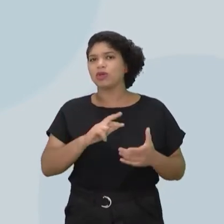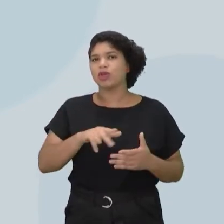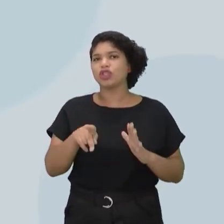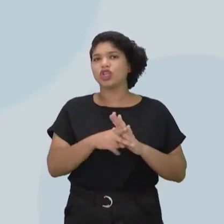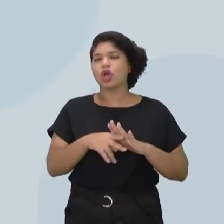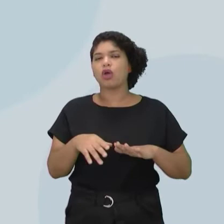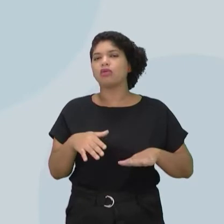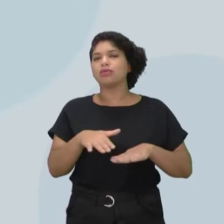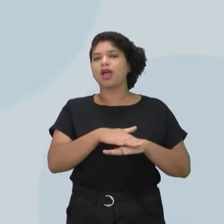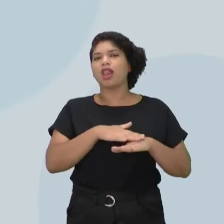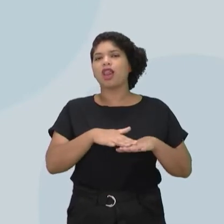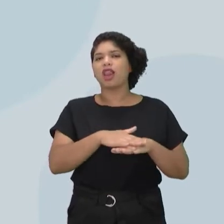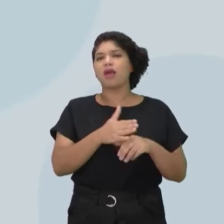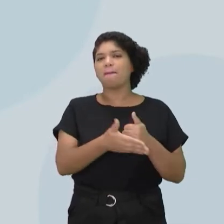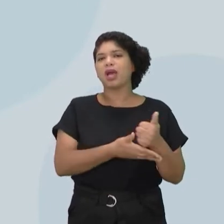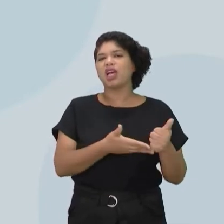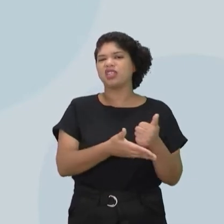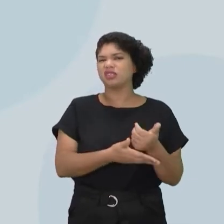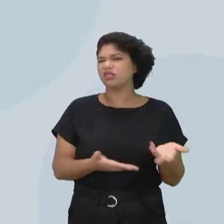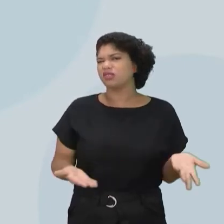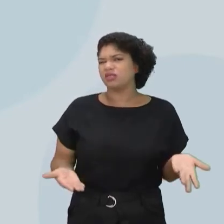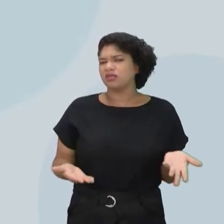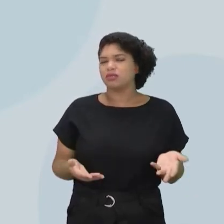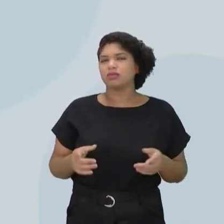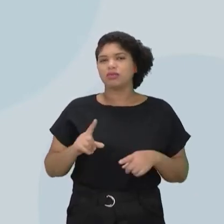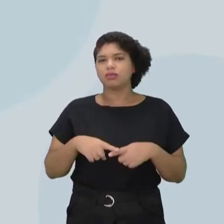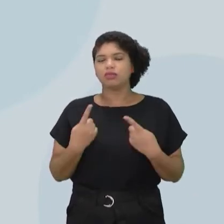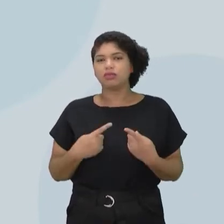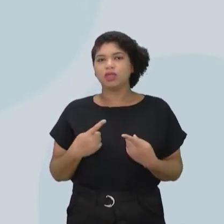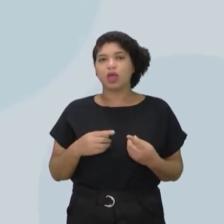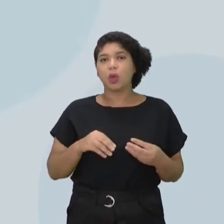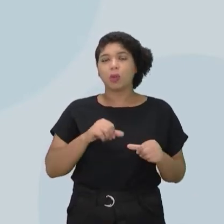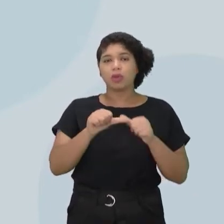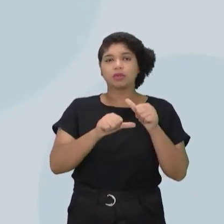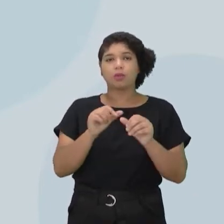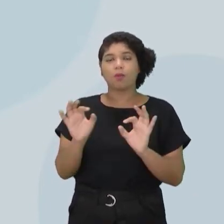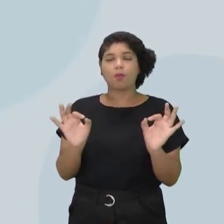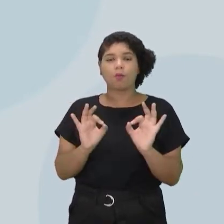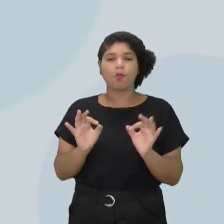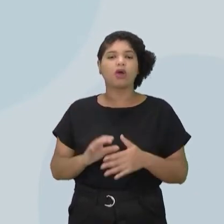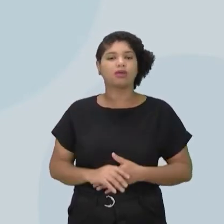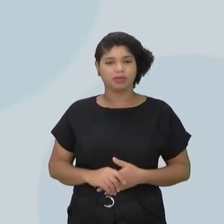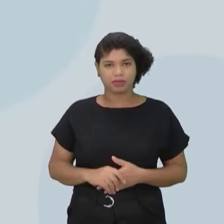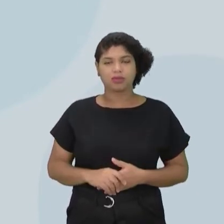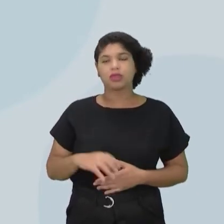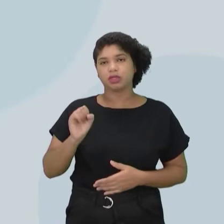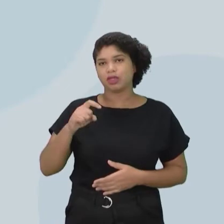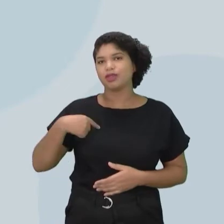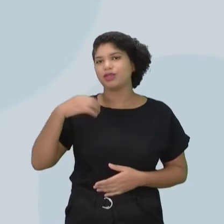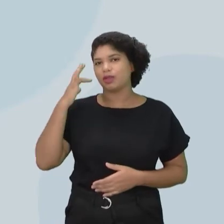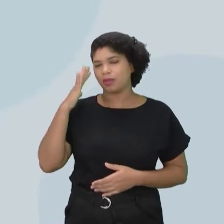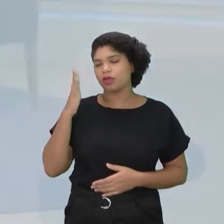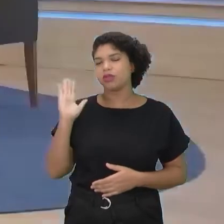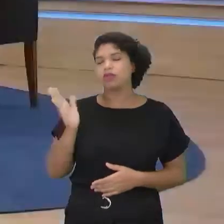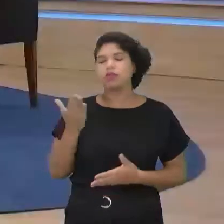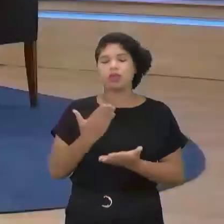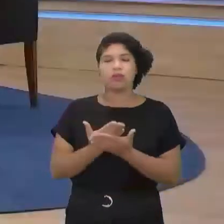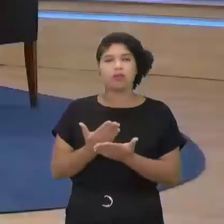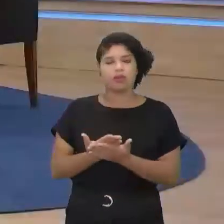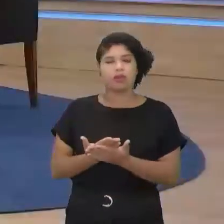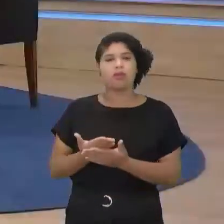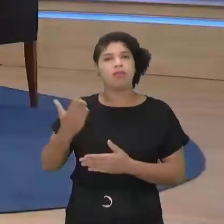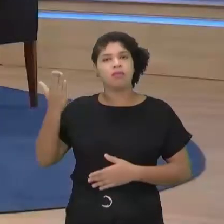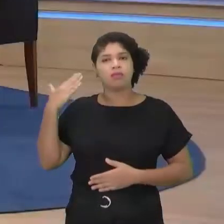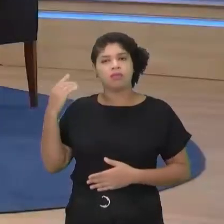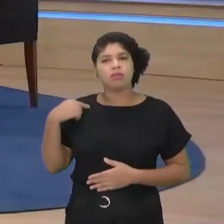superfície? Nesse caso, o que haveria para ser deslocado? Então, aí é uma discussão que a gente já fez em outras aulas, né,